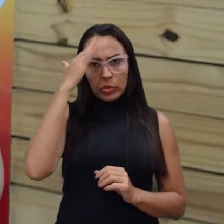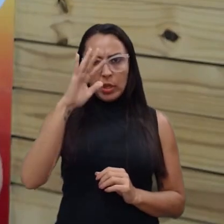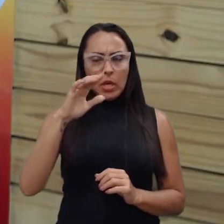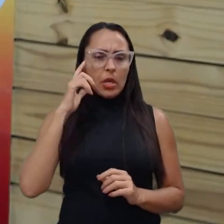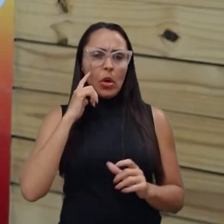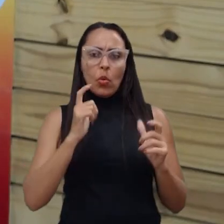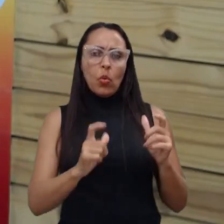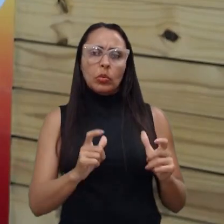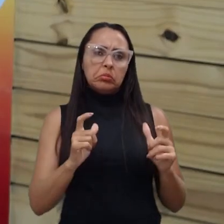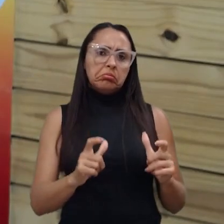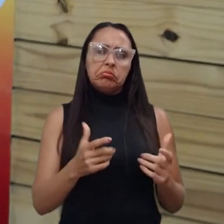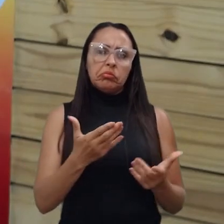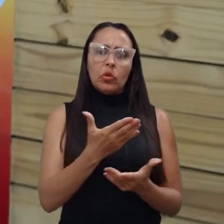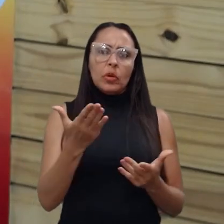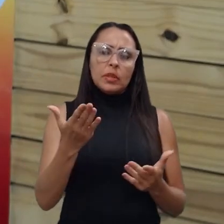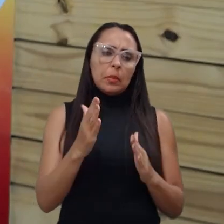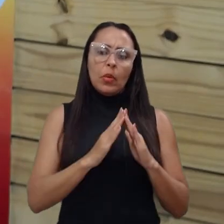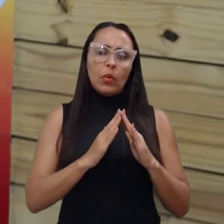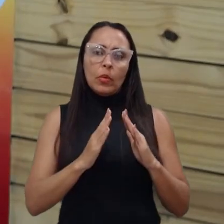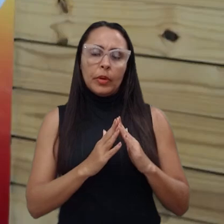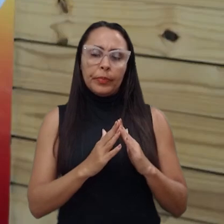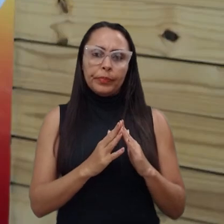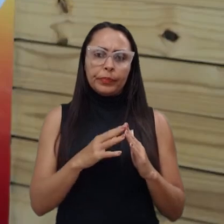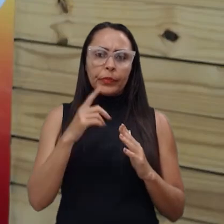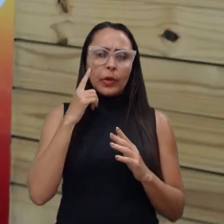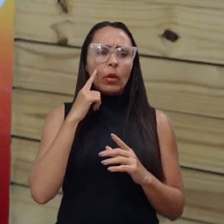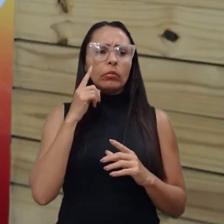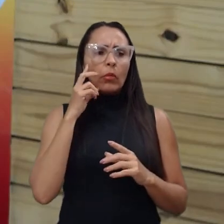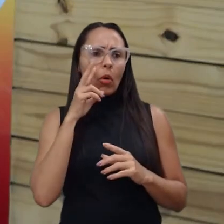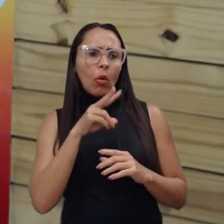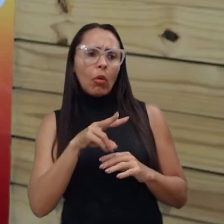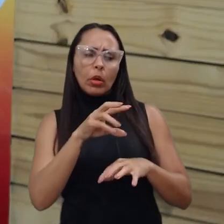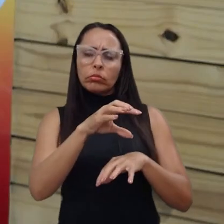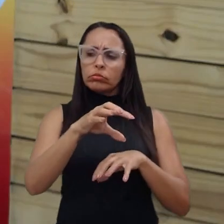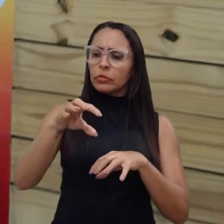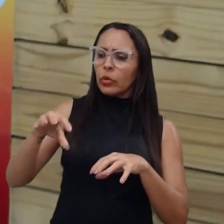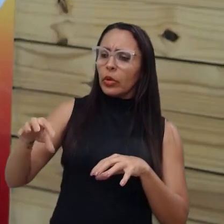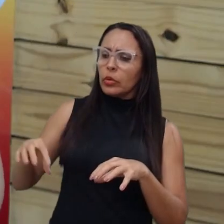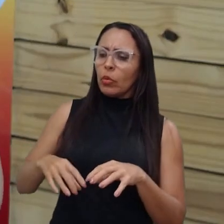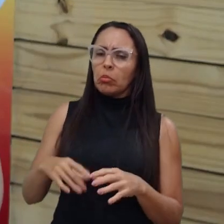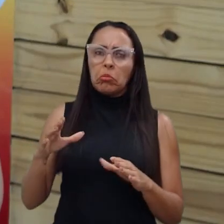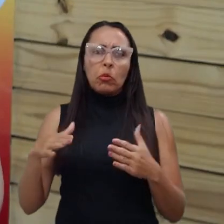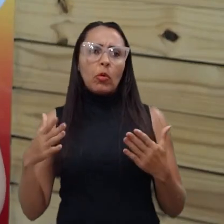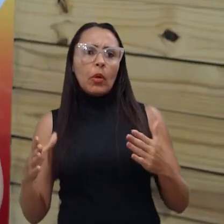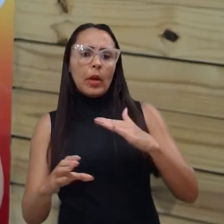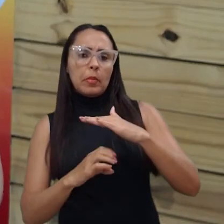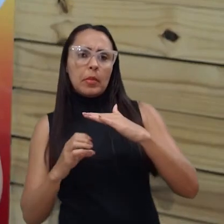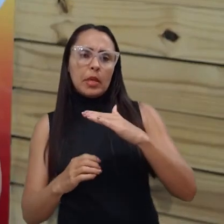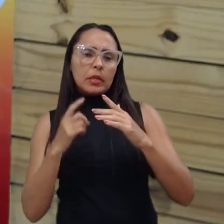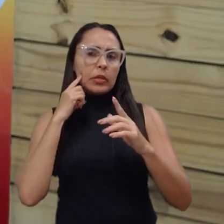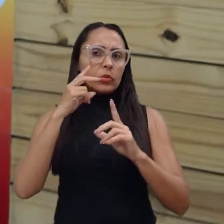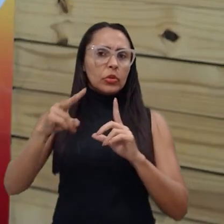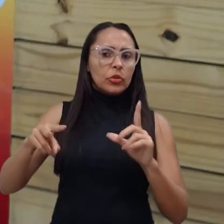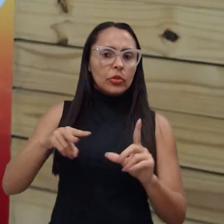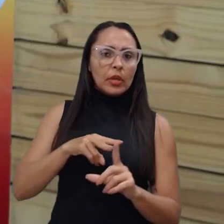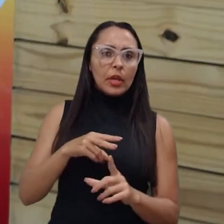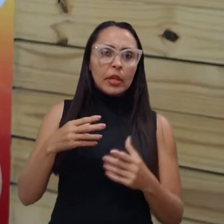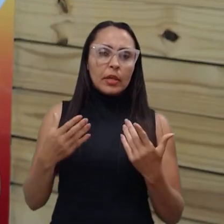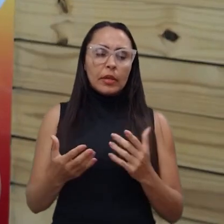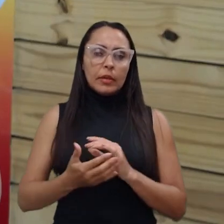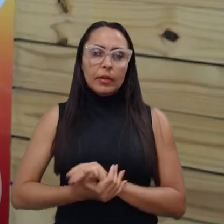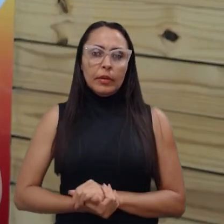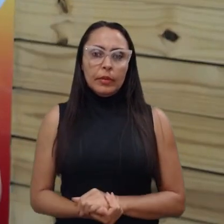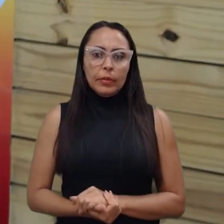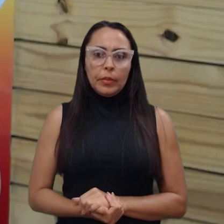nesse momento, onde você reside. Olhe ao seu redor. Quais as empresas que mais se destacam dentro da sua